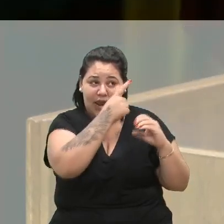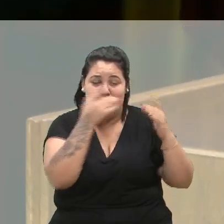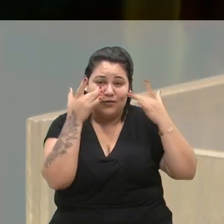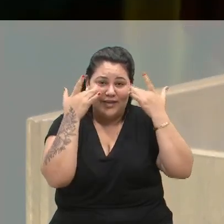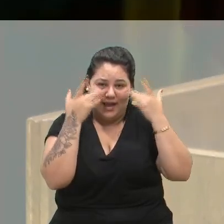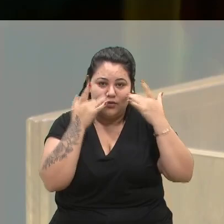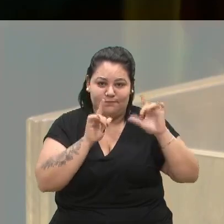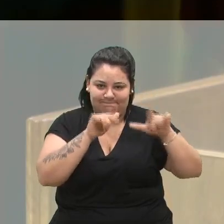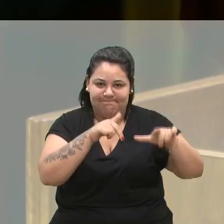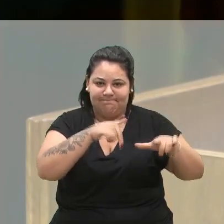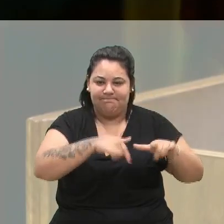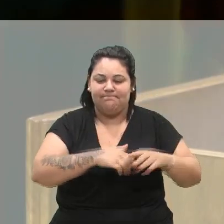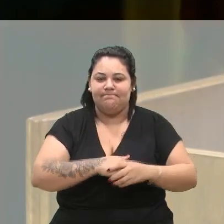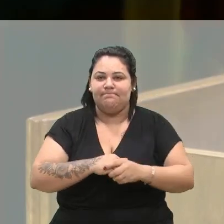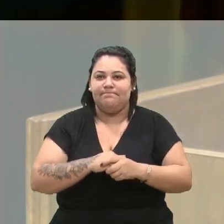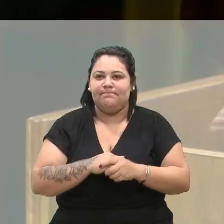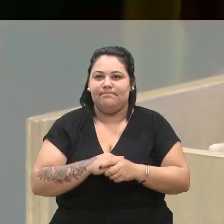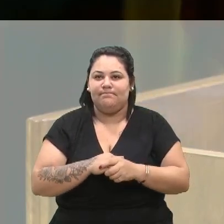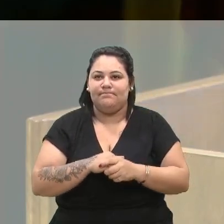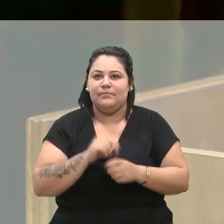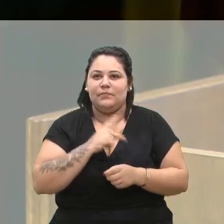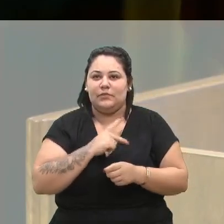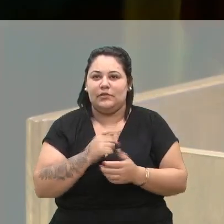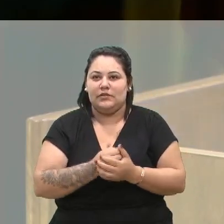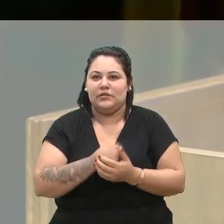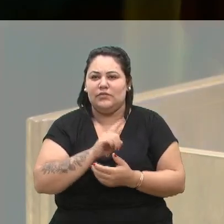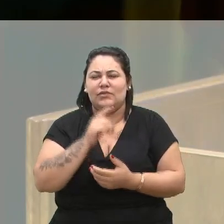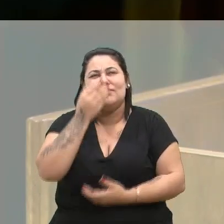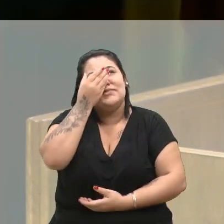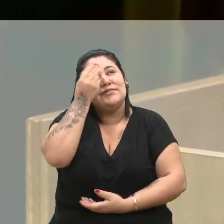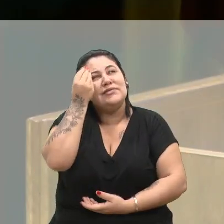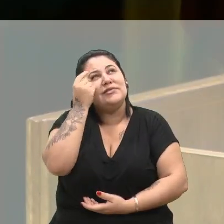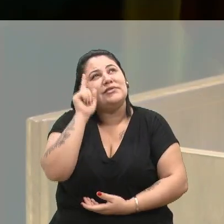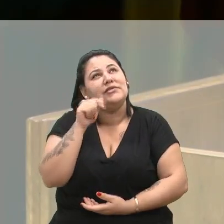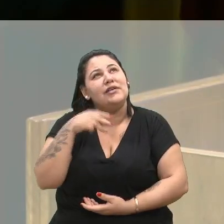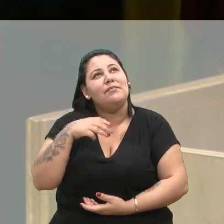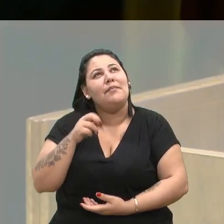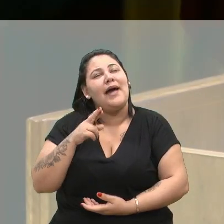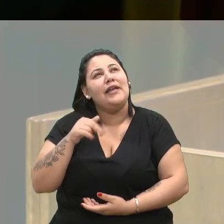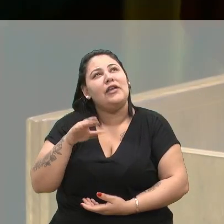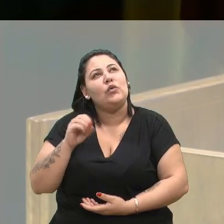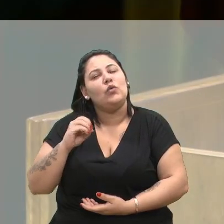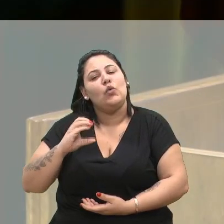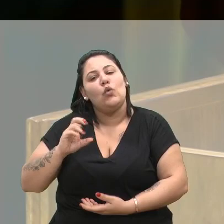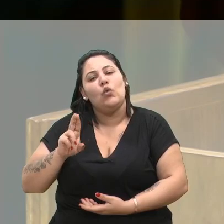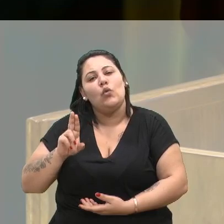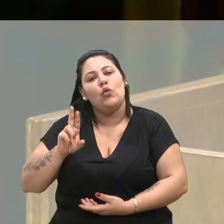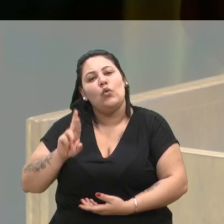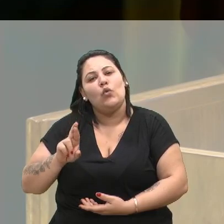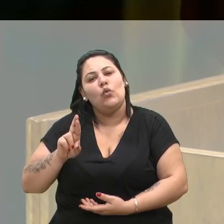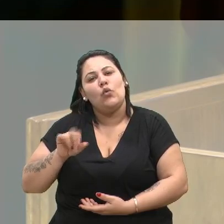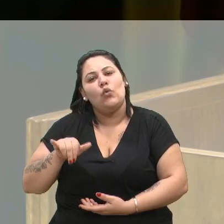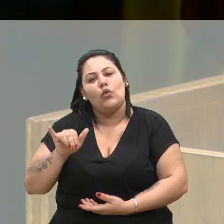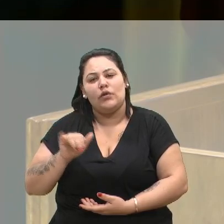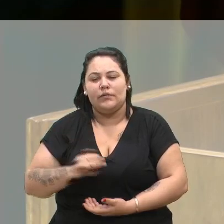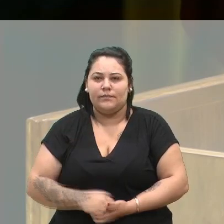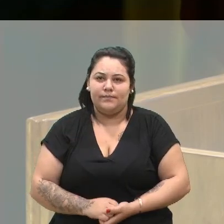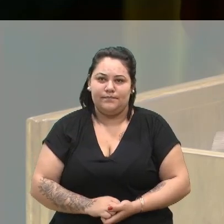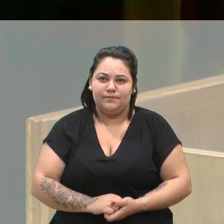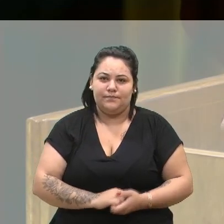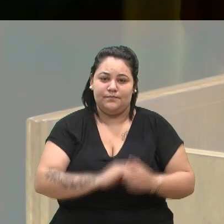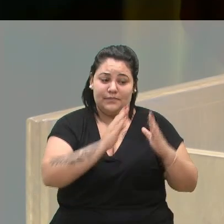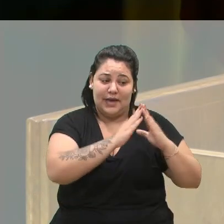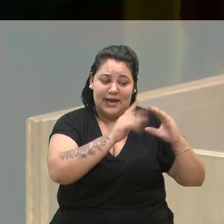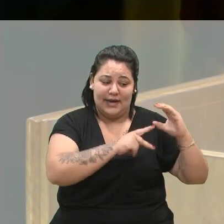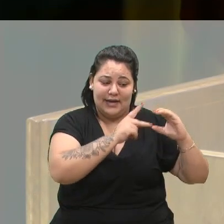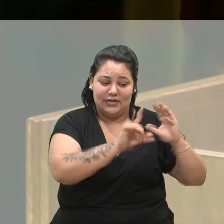presidente. Se não me foge a lembrança, é do Marino Cury. Uma casa legislativa não é uma